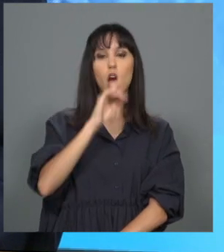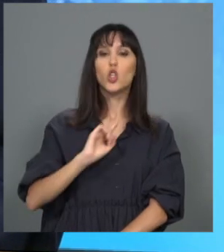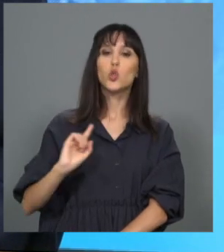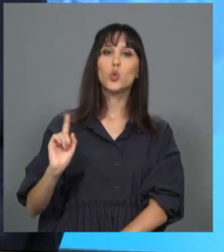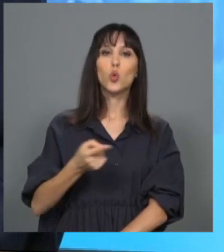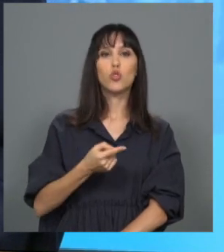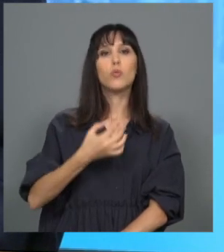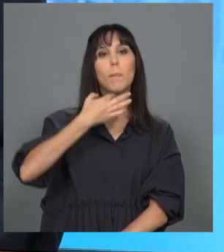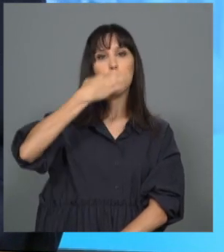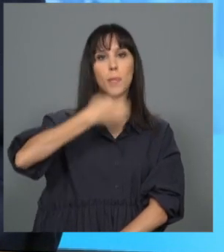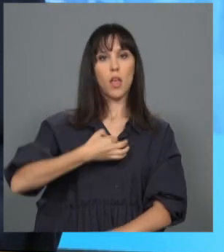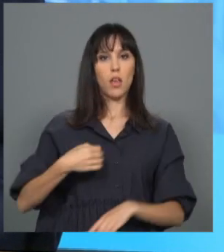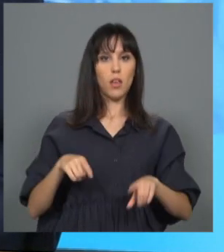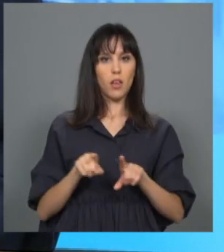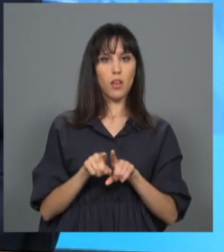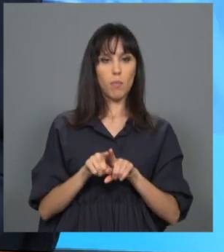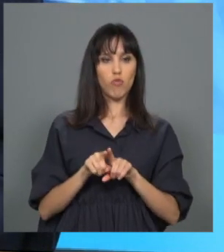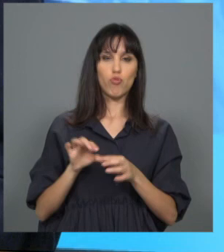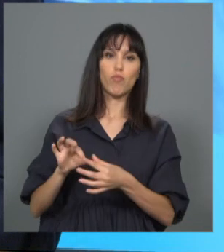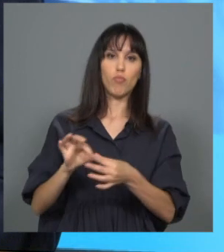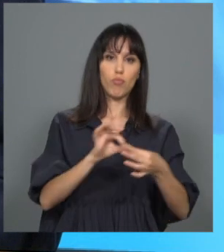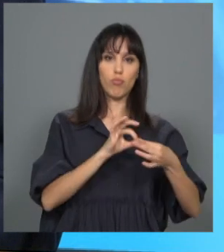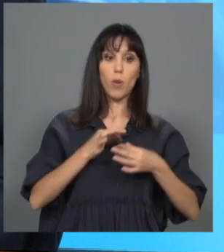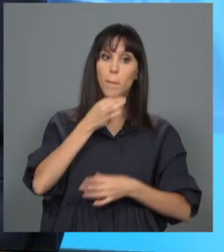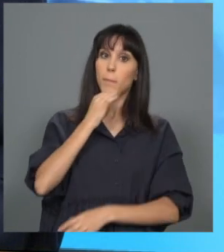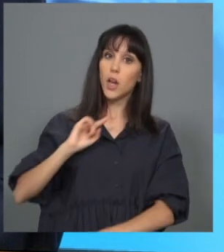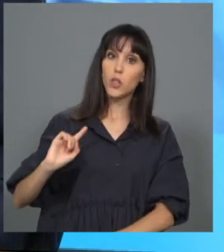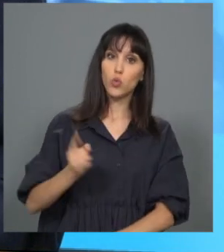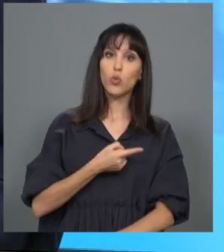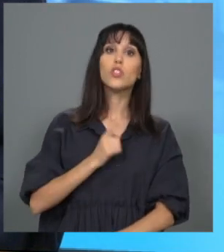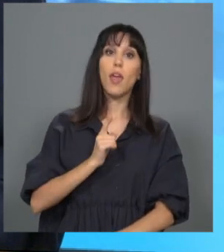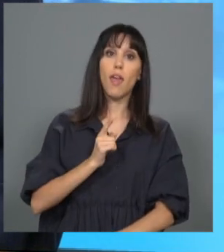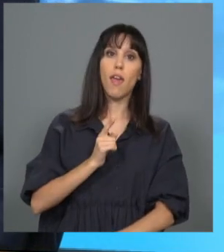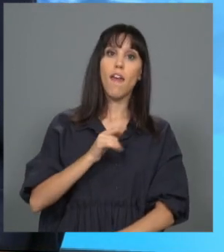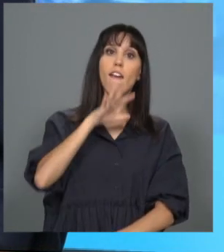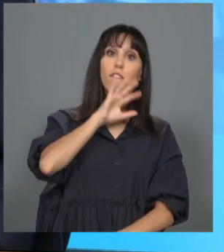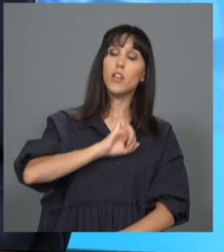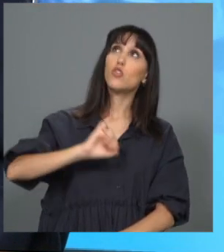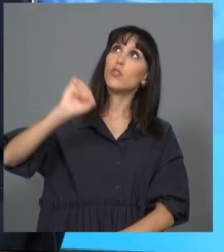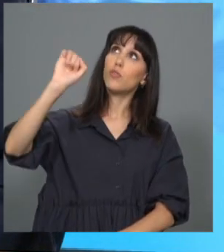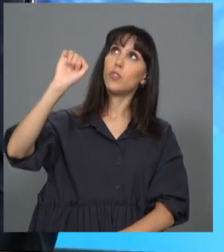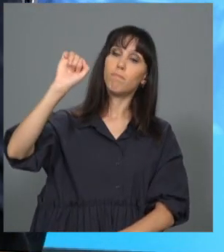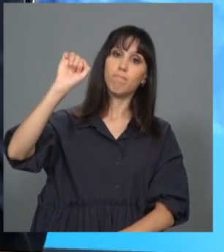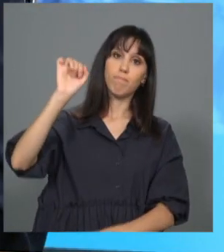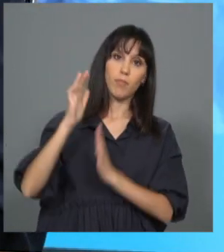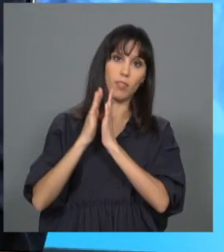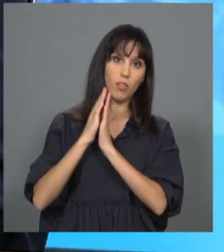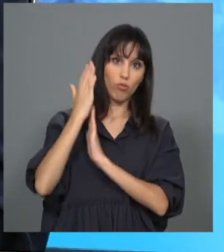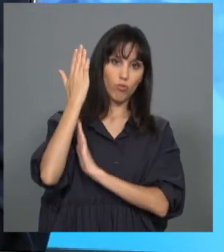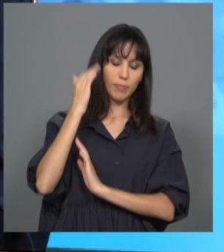irmãos. E todos se consideram filhos em Deus, no Pai.